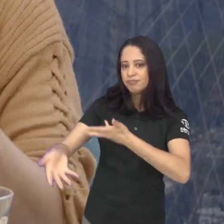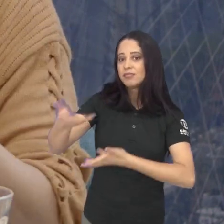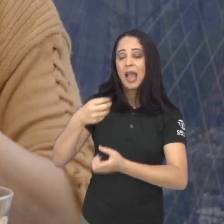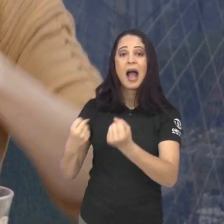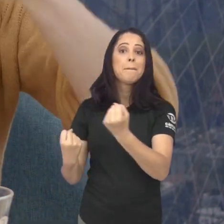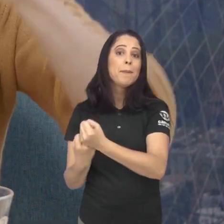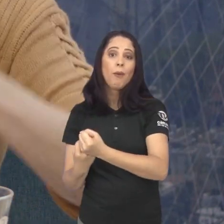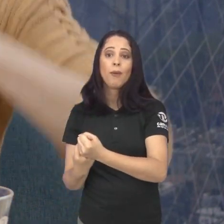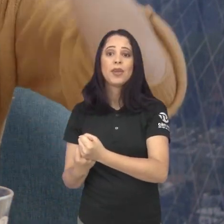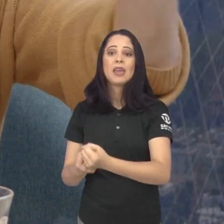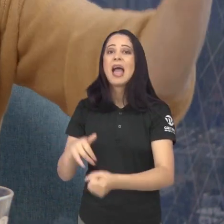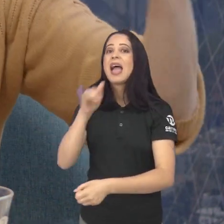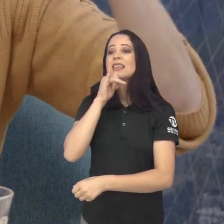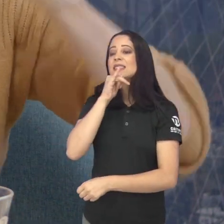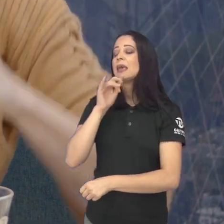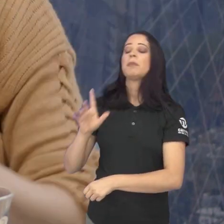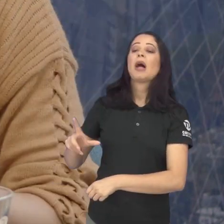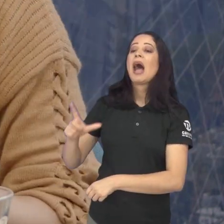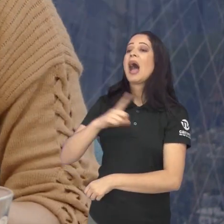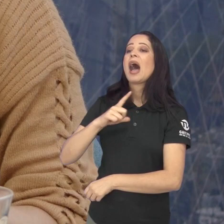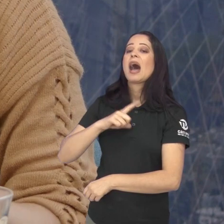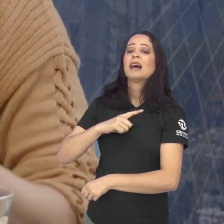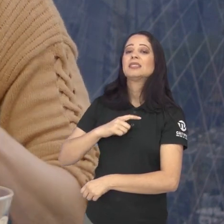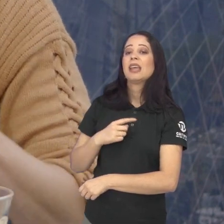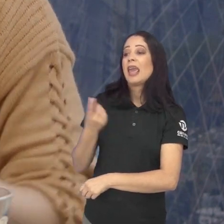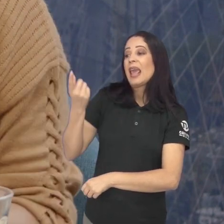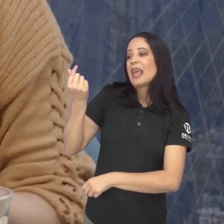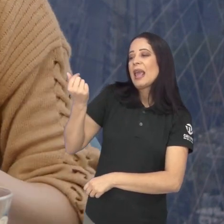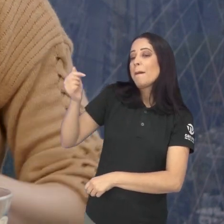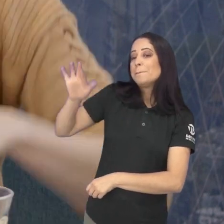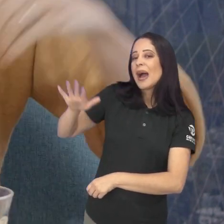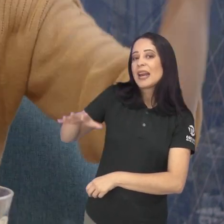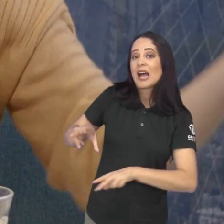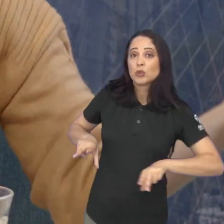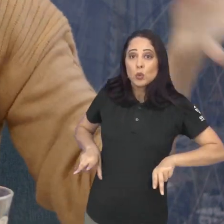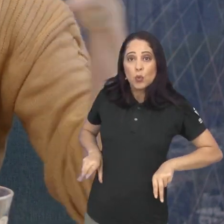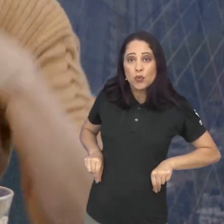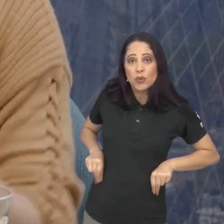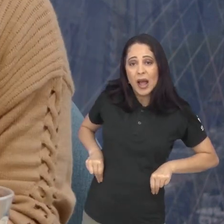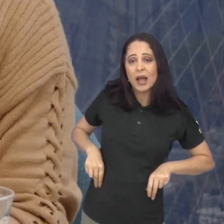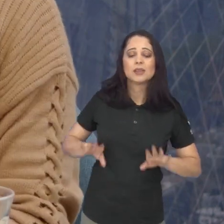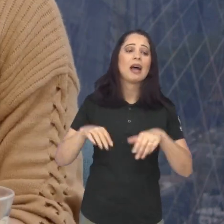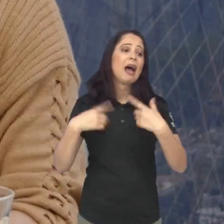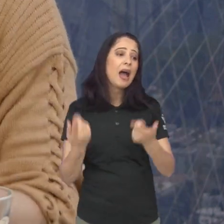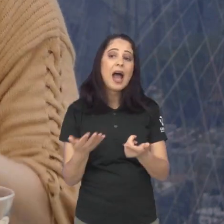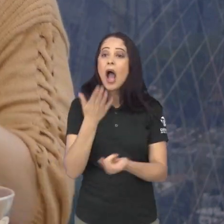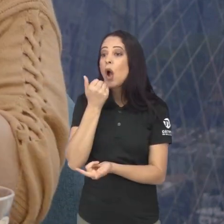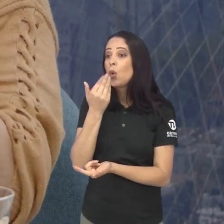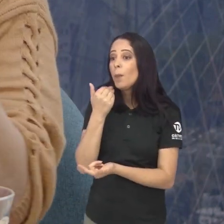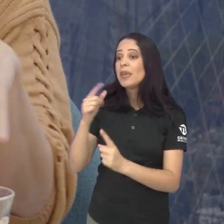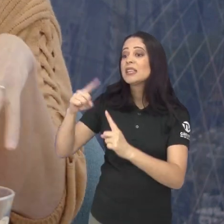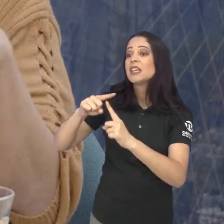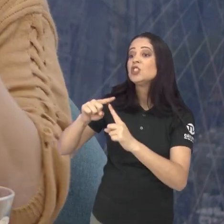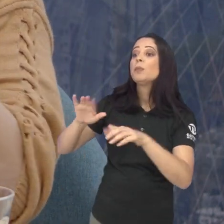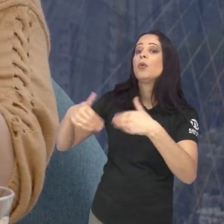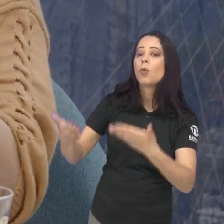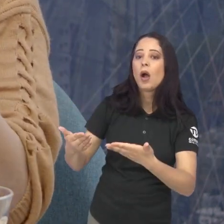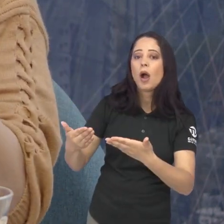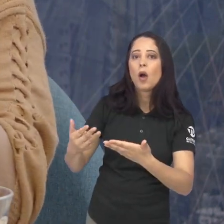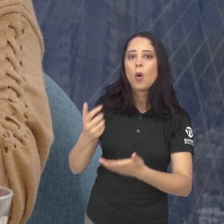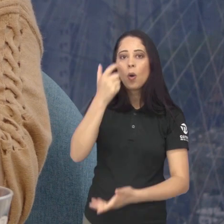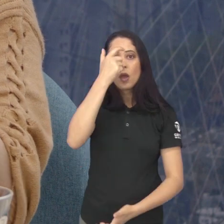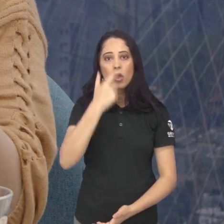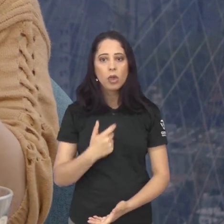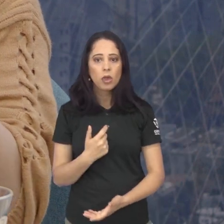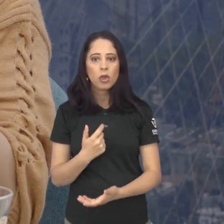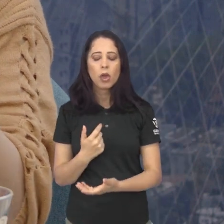informação. Onde está com promoção de fralda? Como é que você fez para desfraldar? O que, que você usa de papinha? E tudo isso, e eu fui